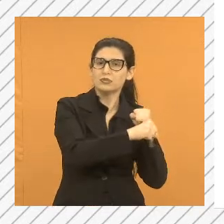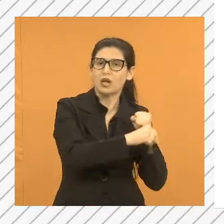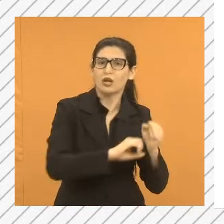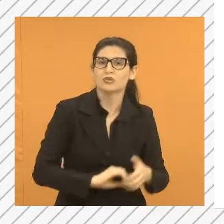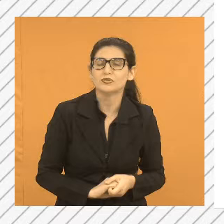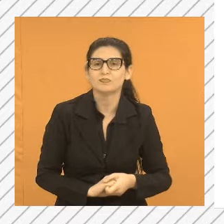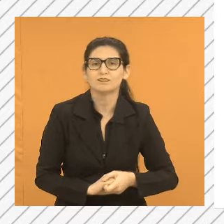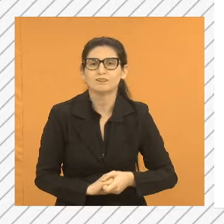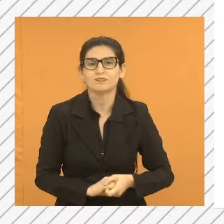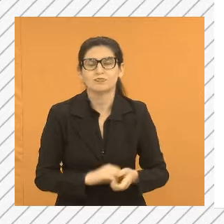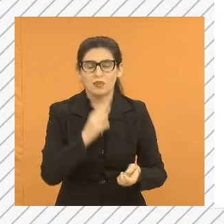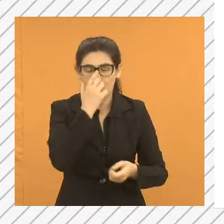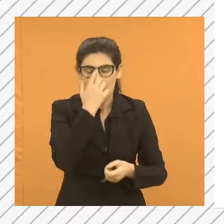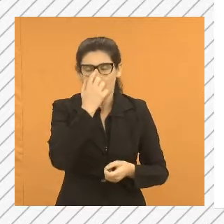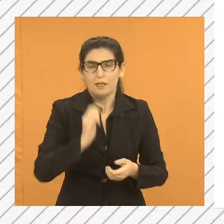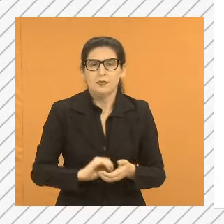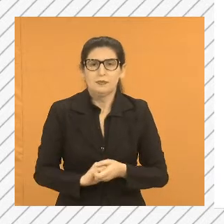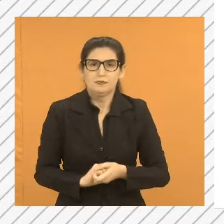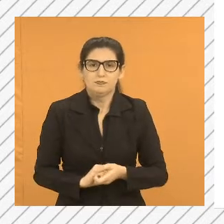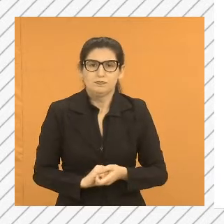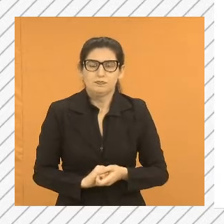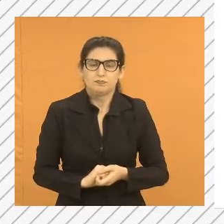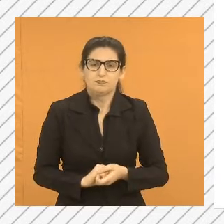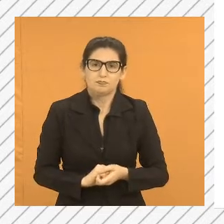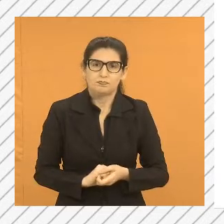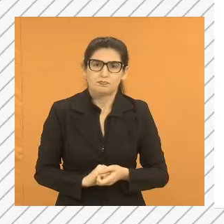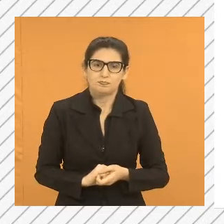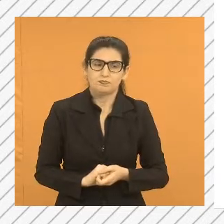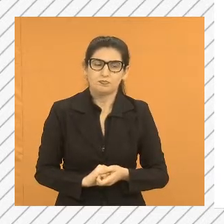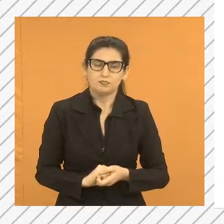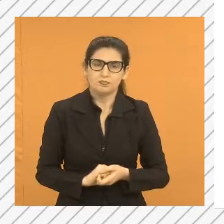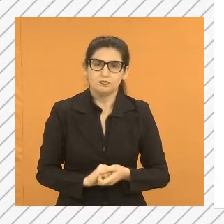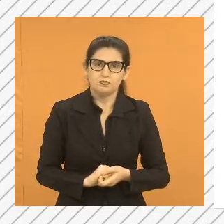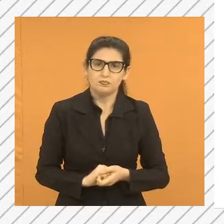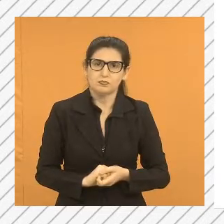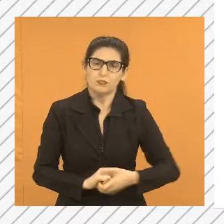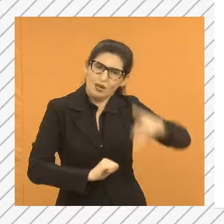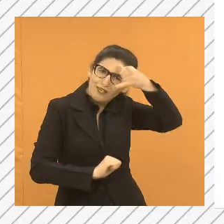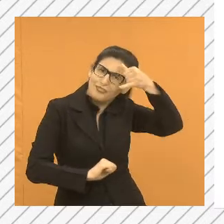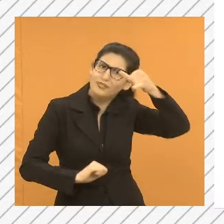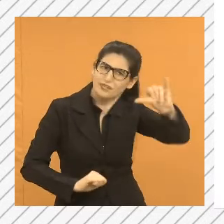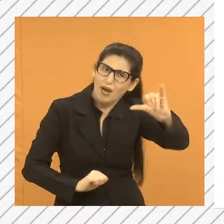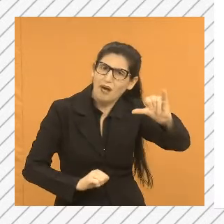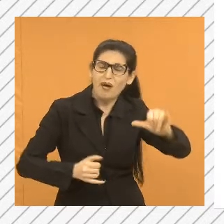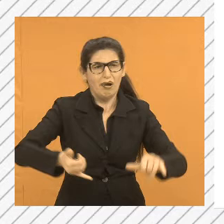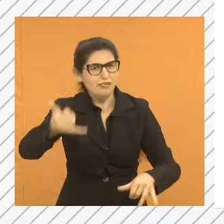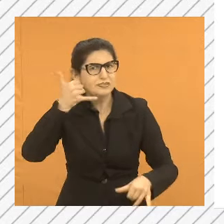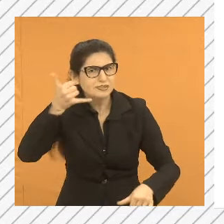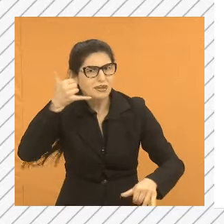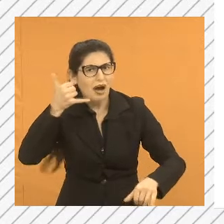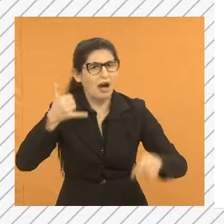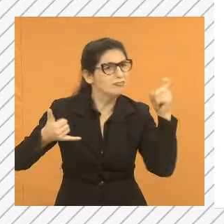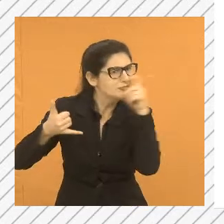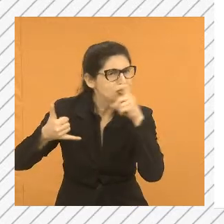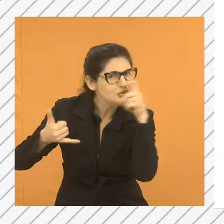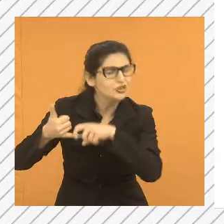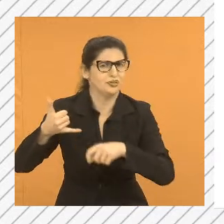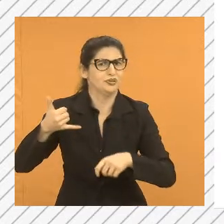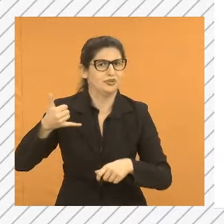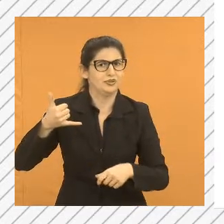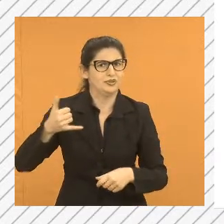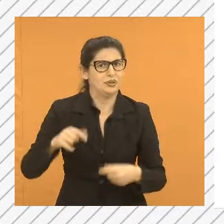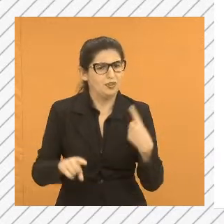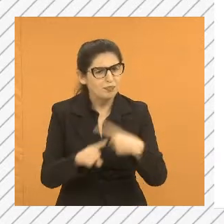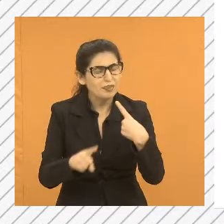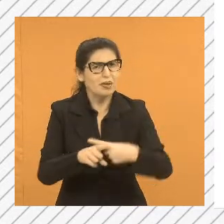devido às ações que foram tomadas em relação a isso, para coibir esse tipo de chamada que acaba